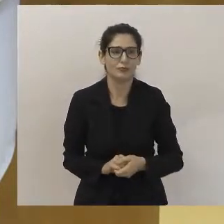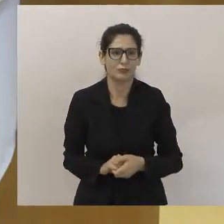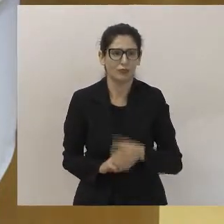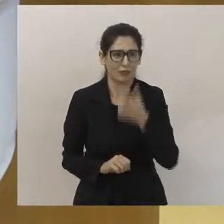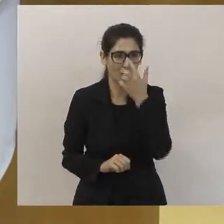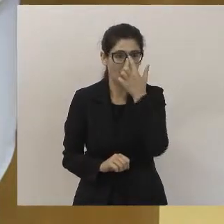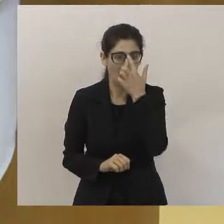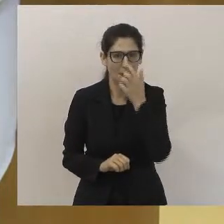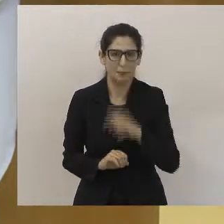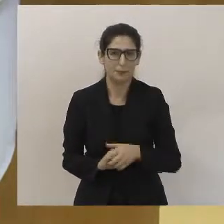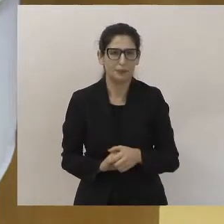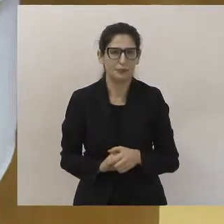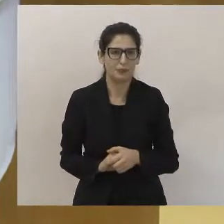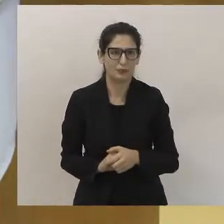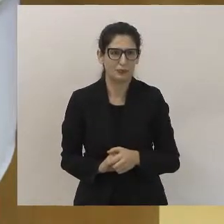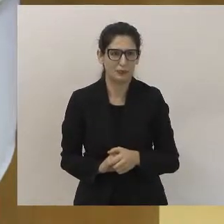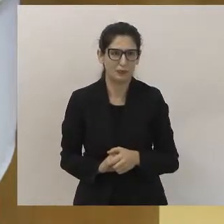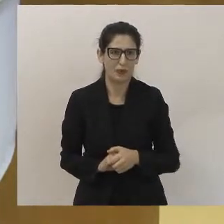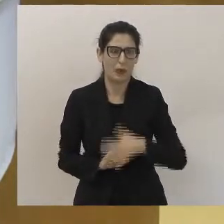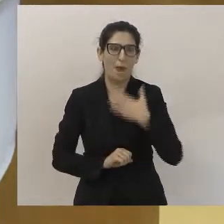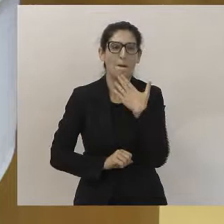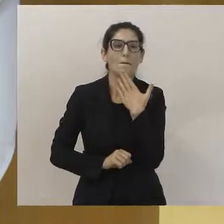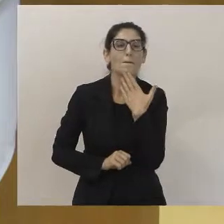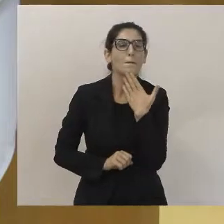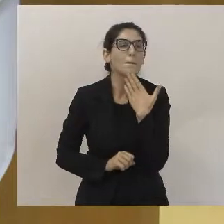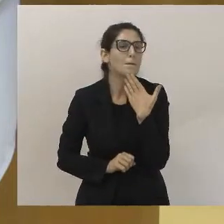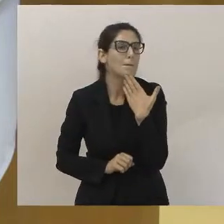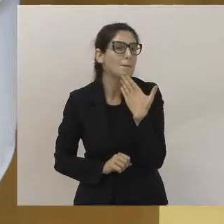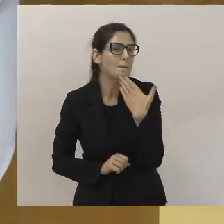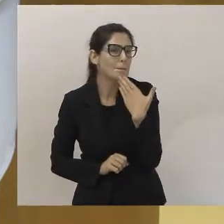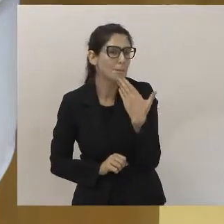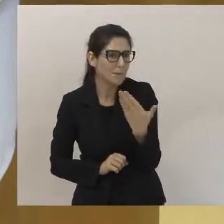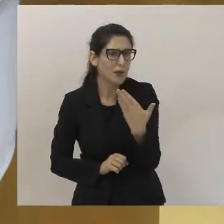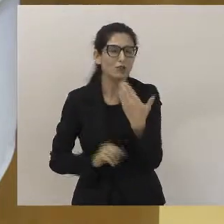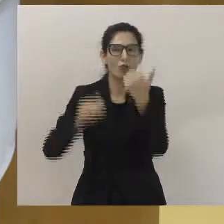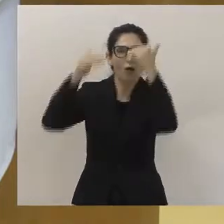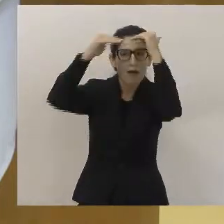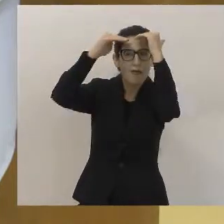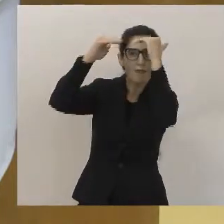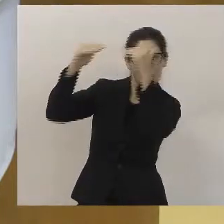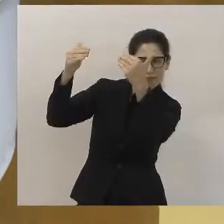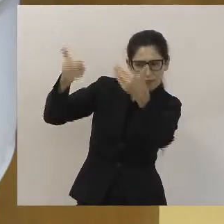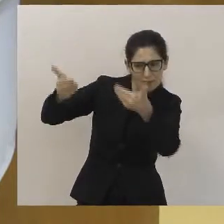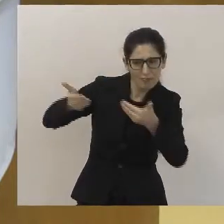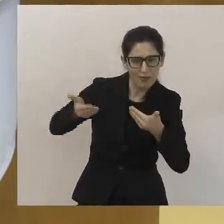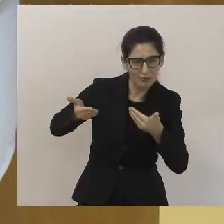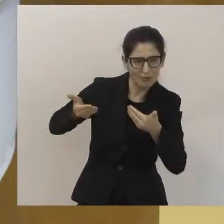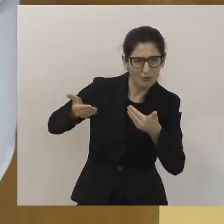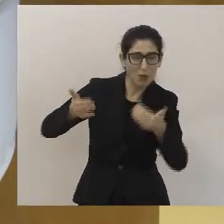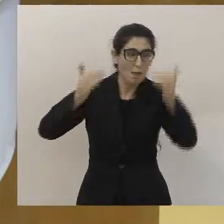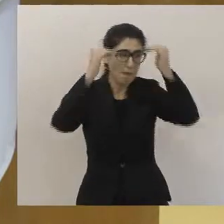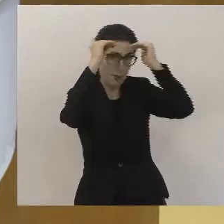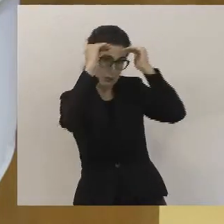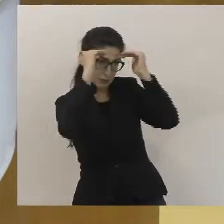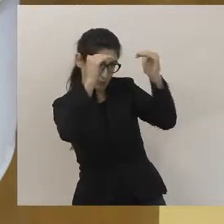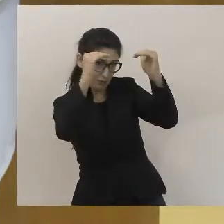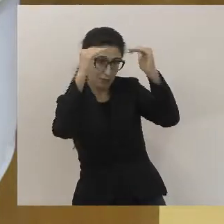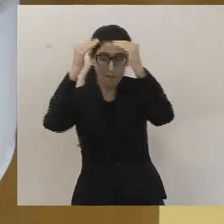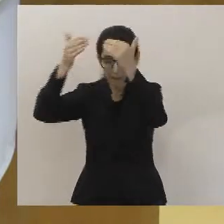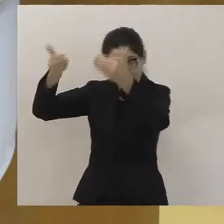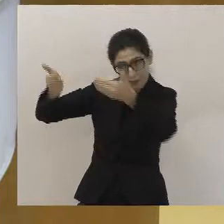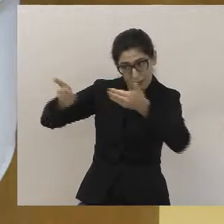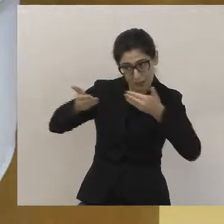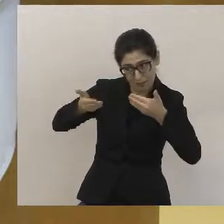se você tiver eu peço peço um pouco de respeito da sua parte pra respeitar o meu tempo